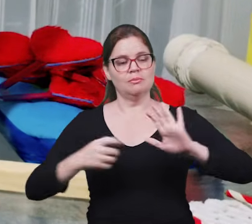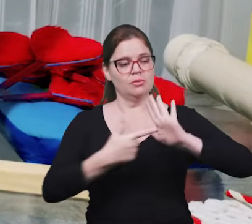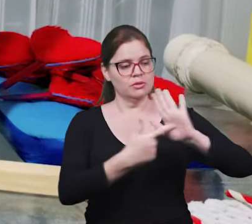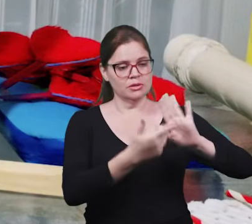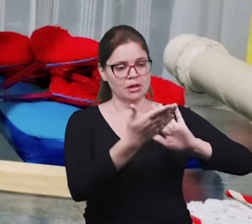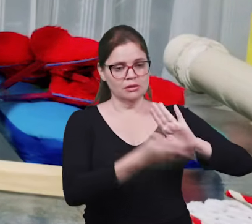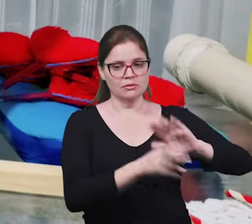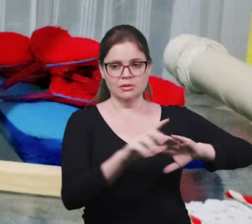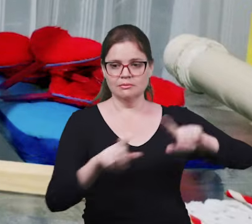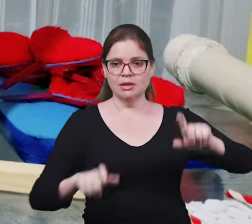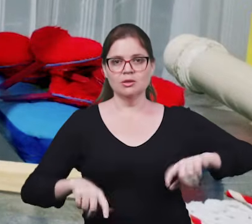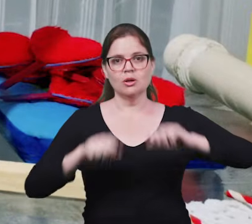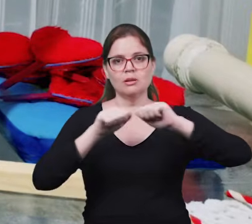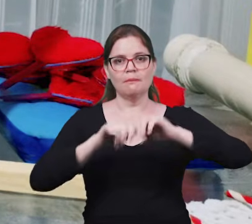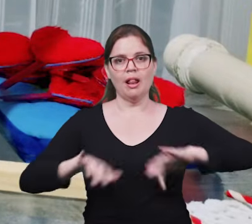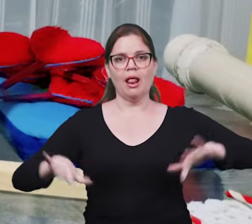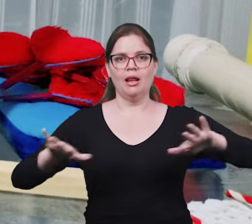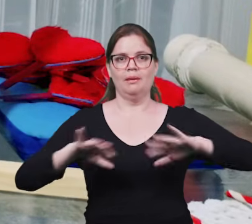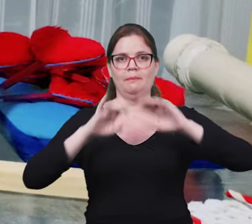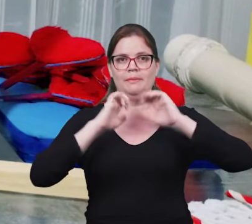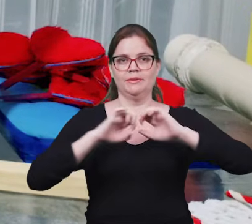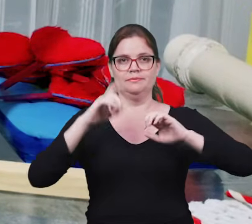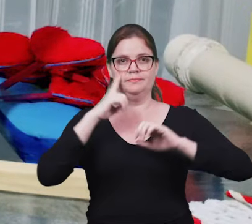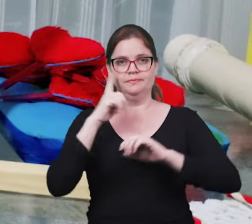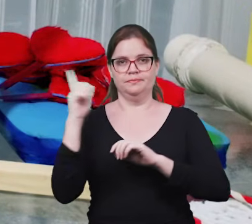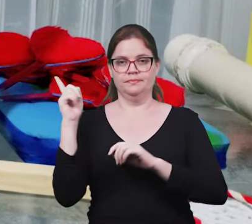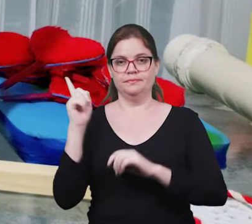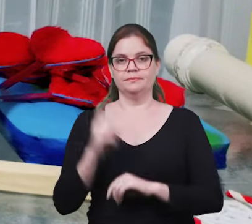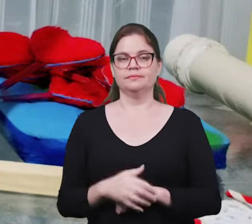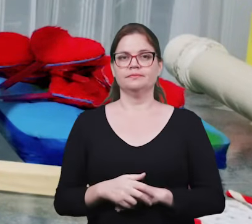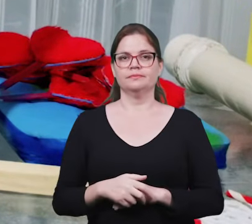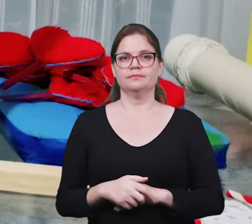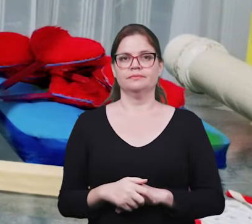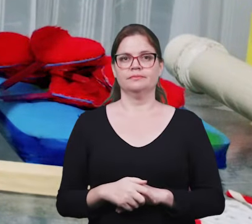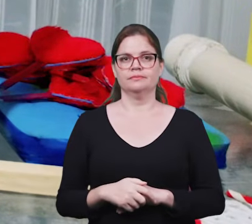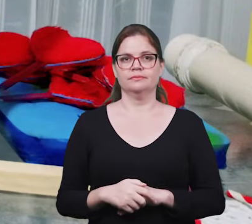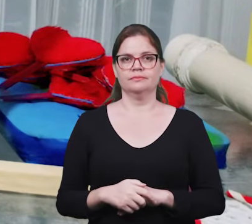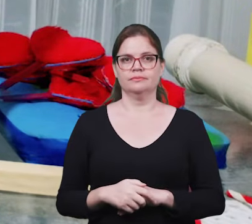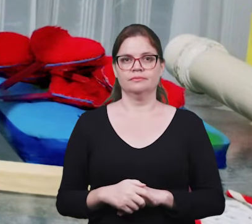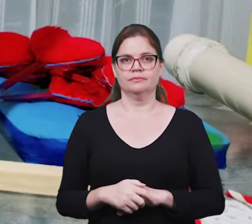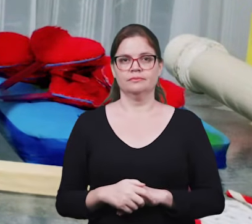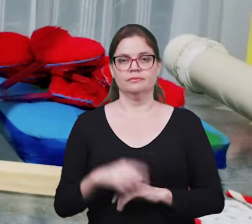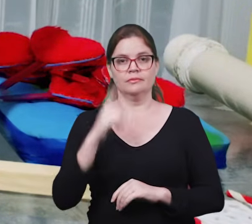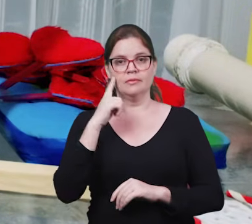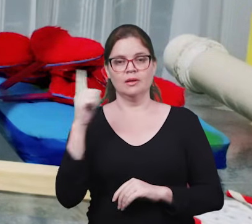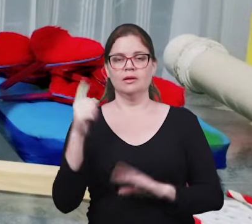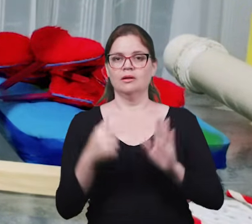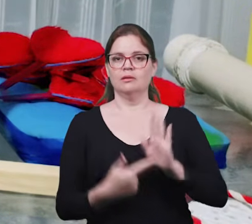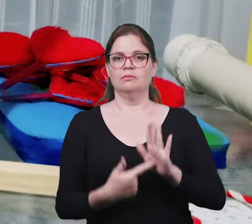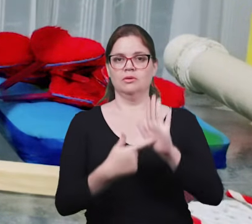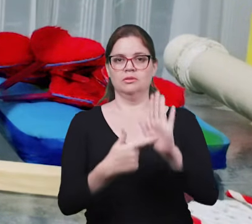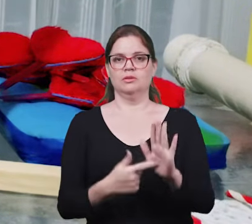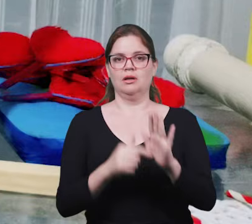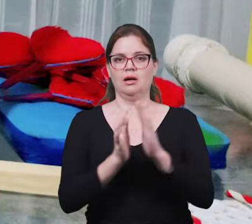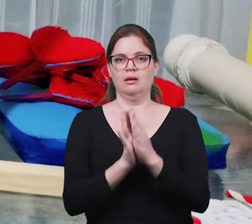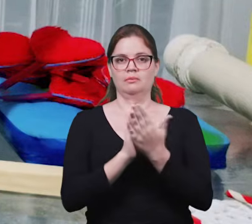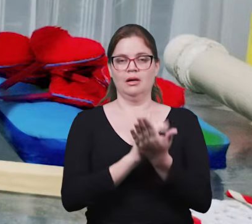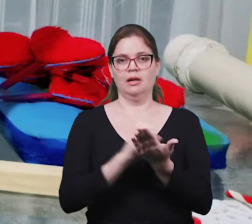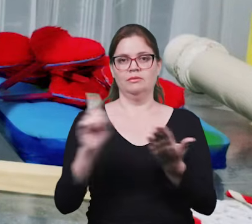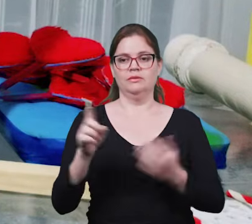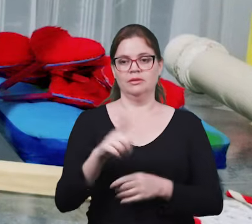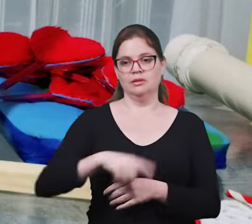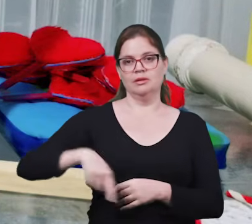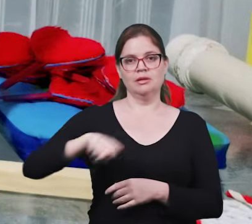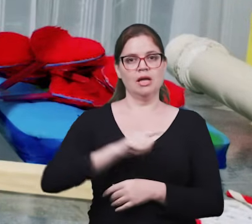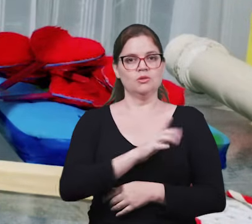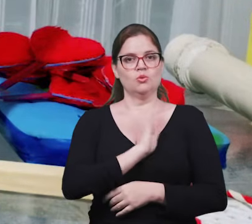olha que maravilha! Dentro do balãozinho aqui, ó, mostra, ó, levar a palavra para pessoas que estavam